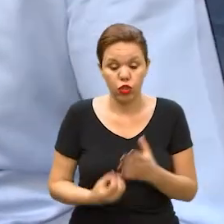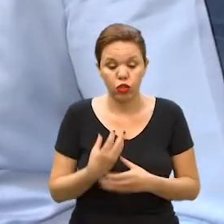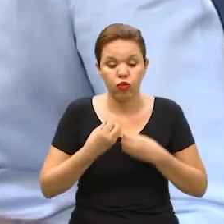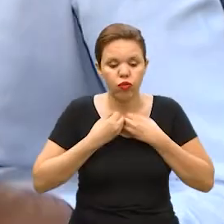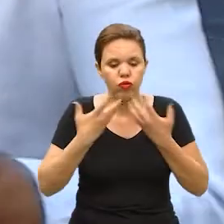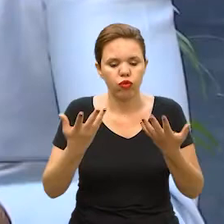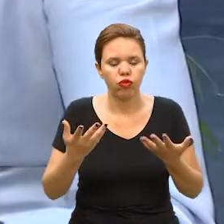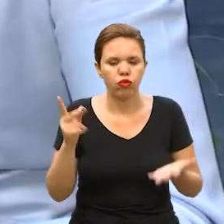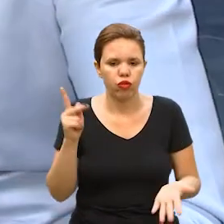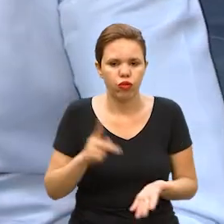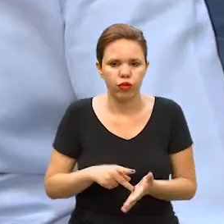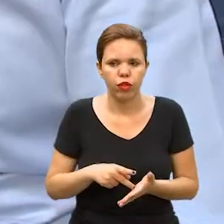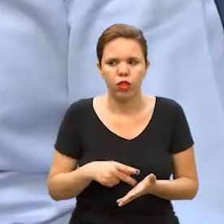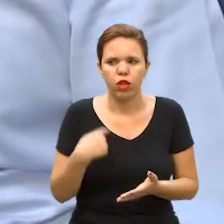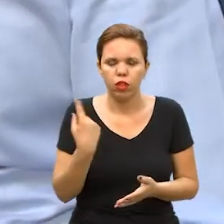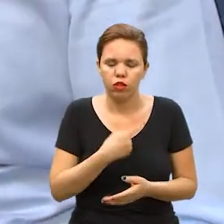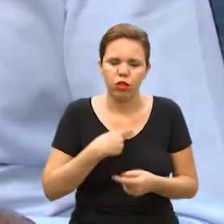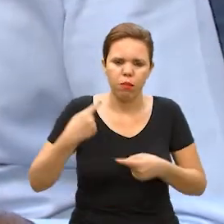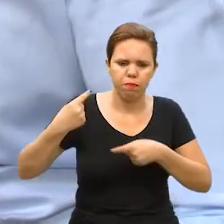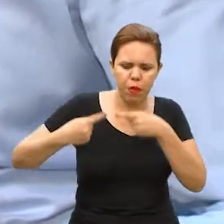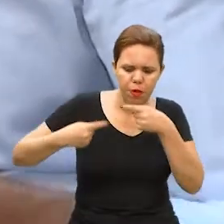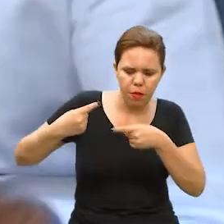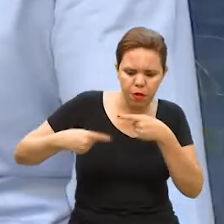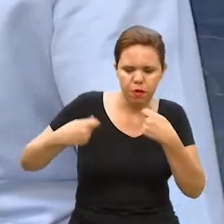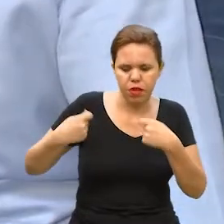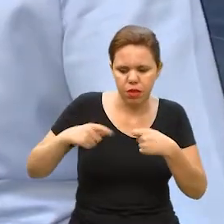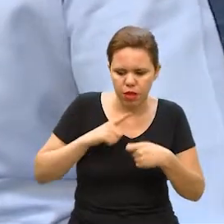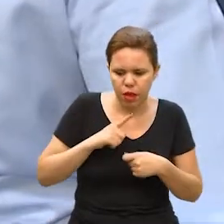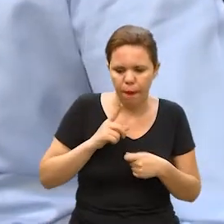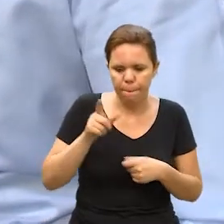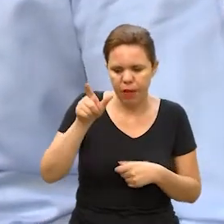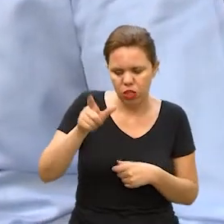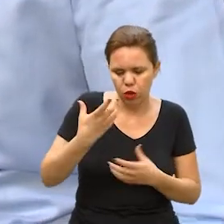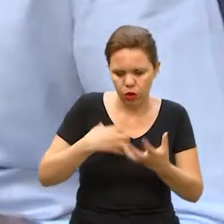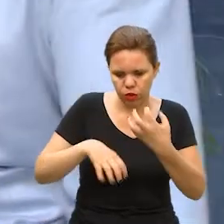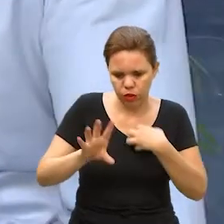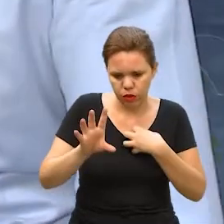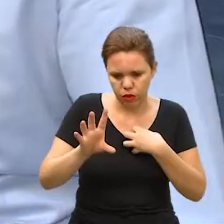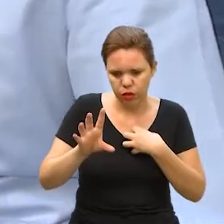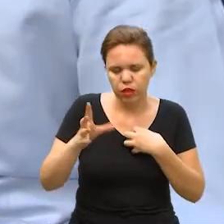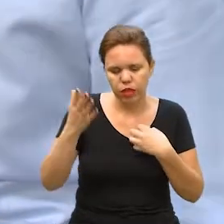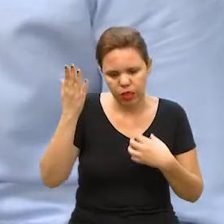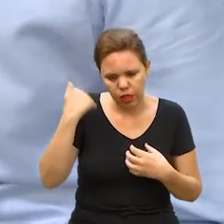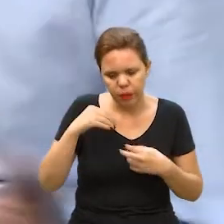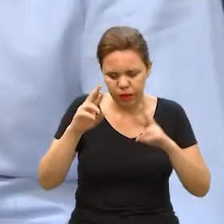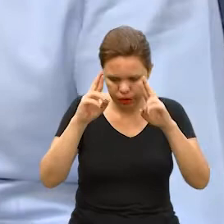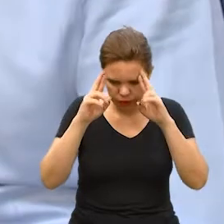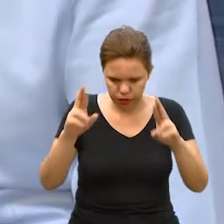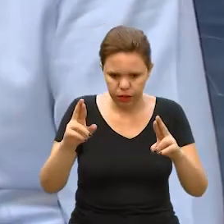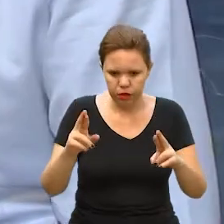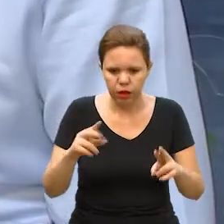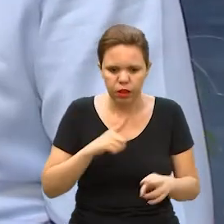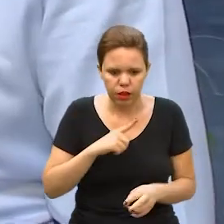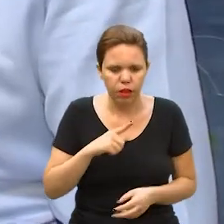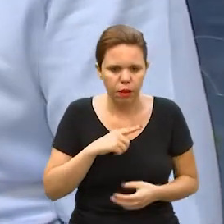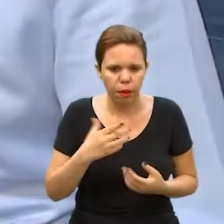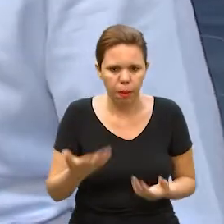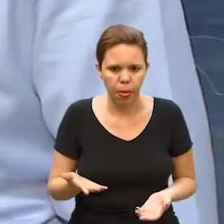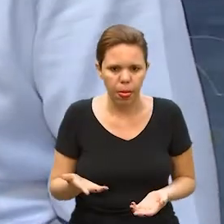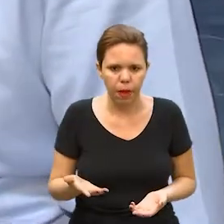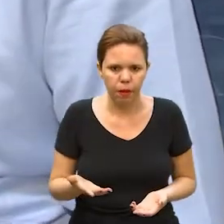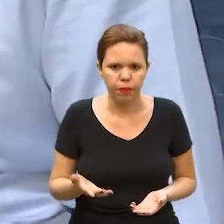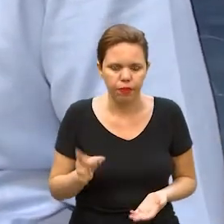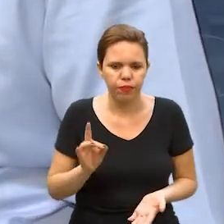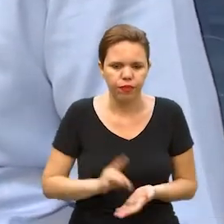de verdade. Numa mesa de discussão, essa pessoa tem que se colocar e sentir que foi respeitada e que existe